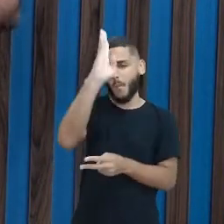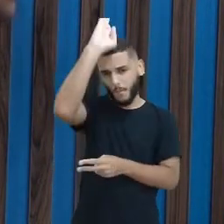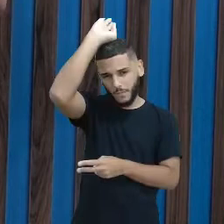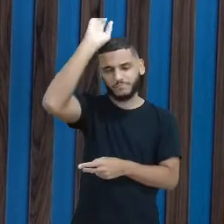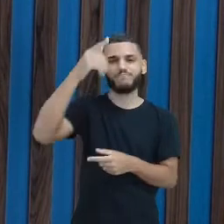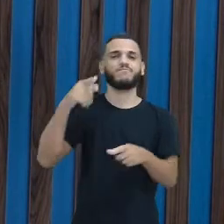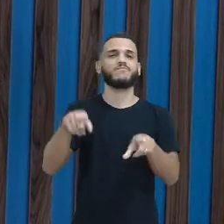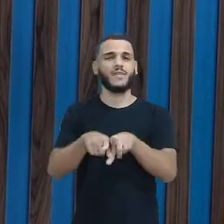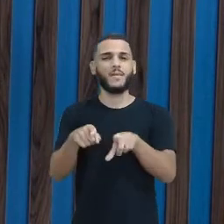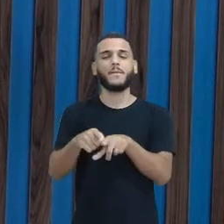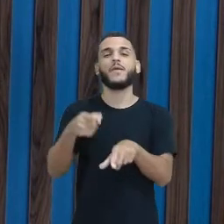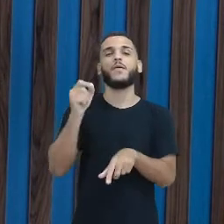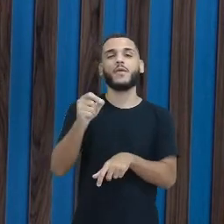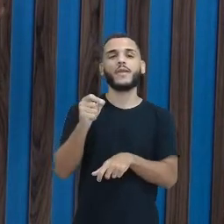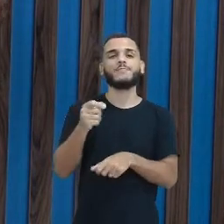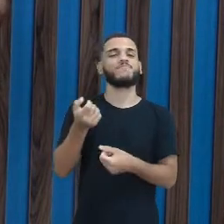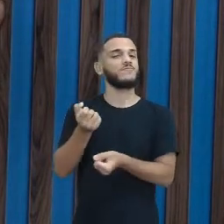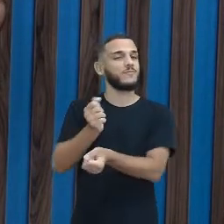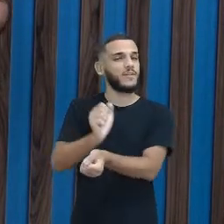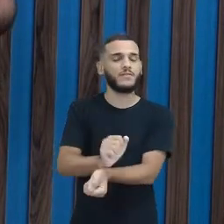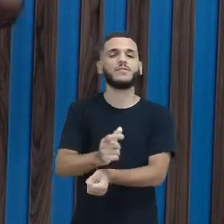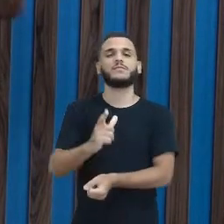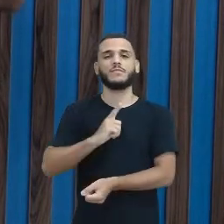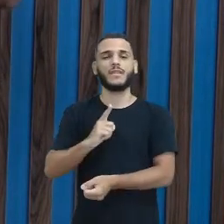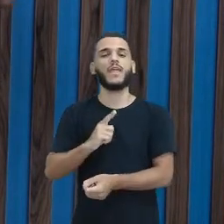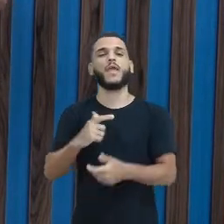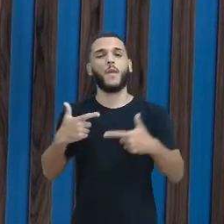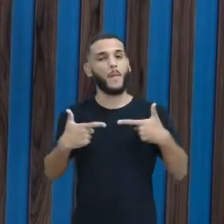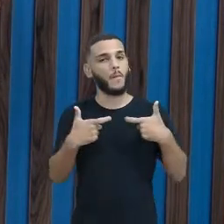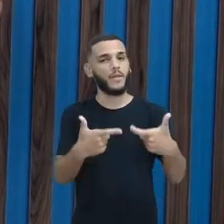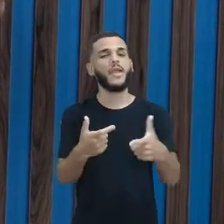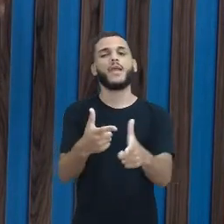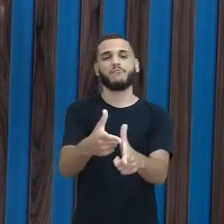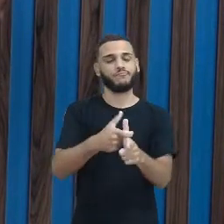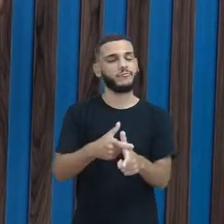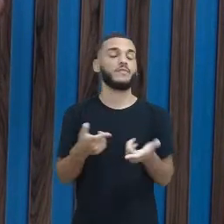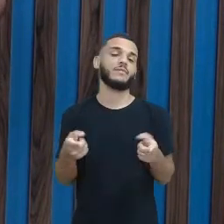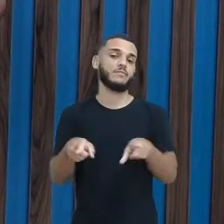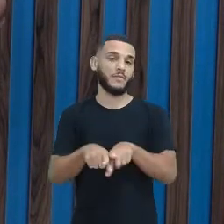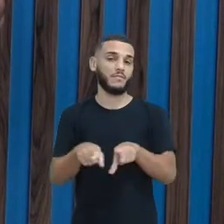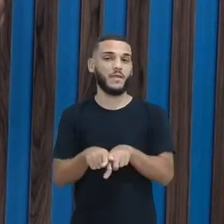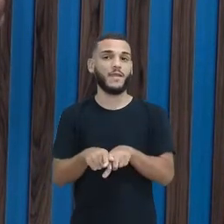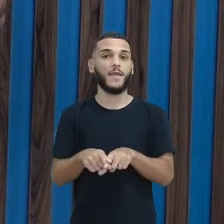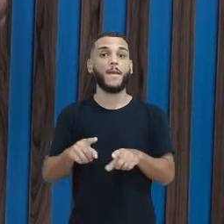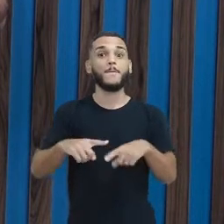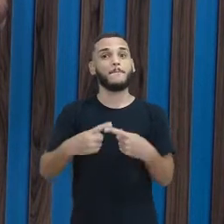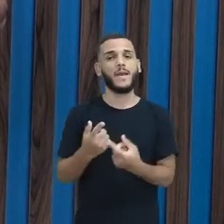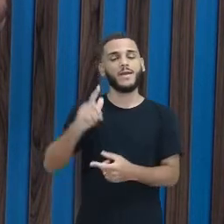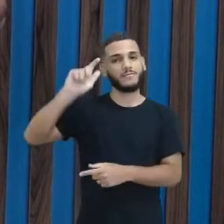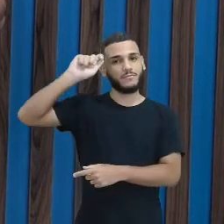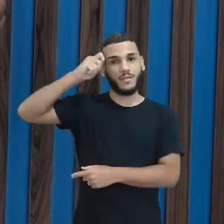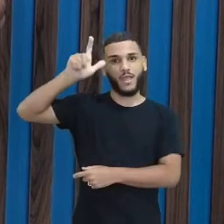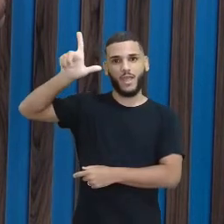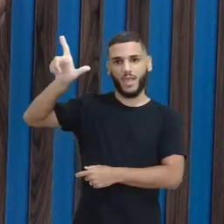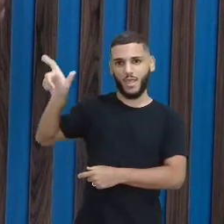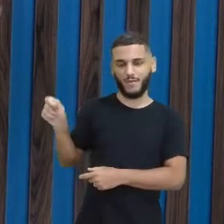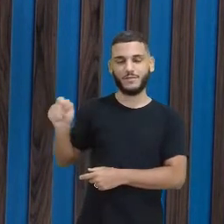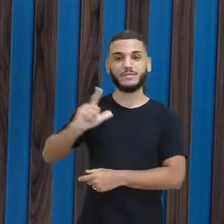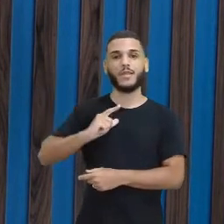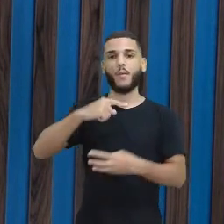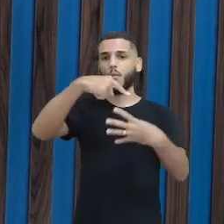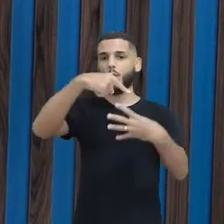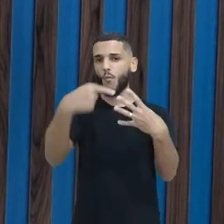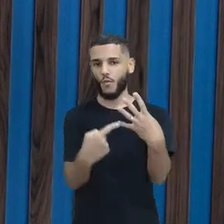escravidão por guerras e por dívidas. Mas na África existiam 4 formas de escravização de pessoas.